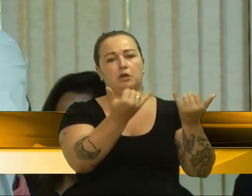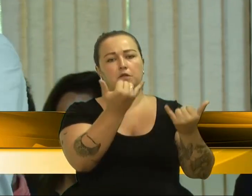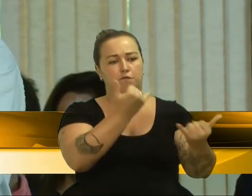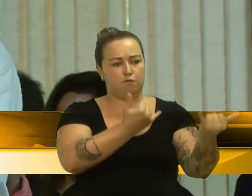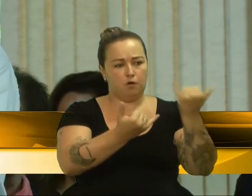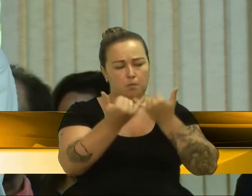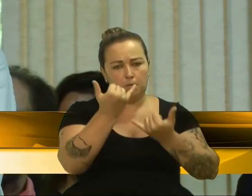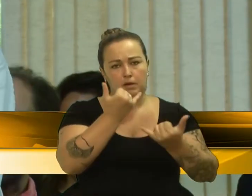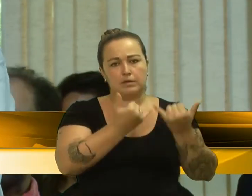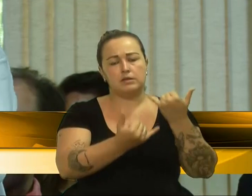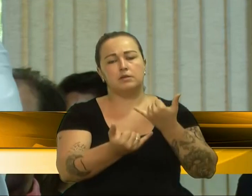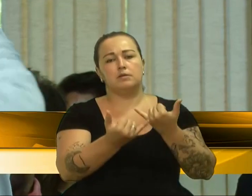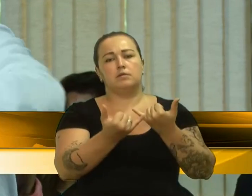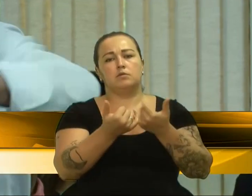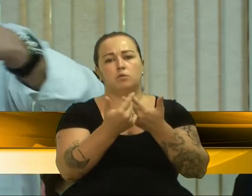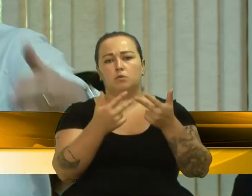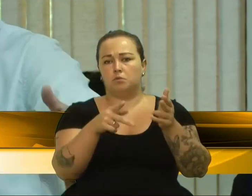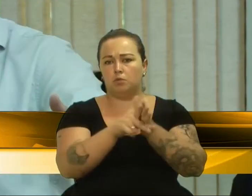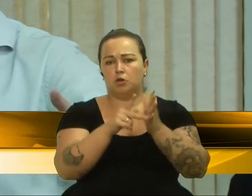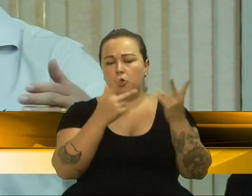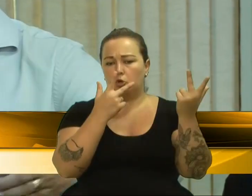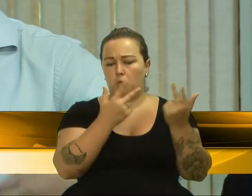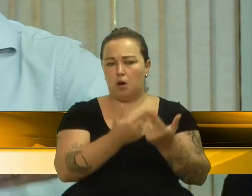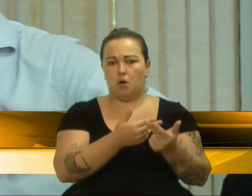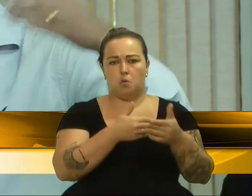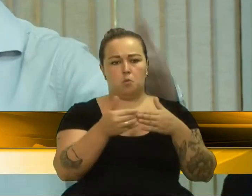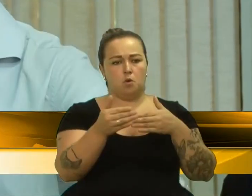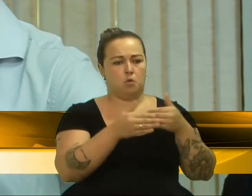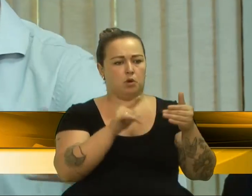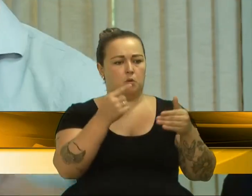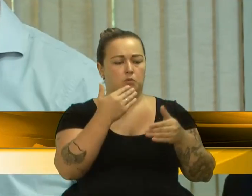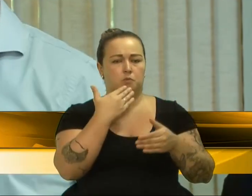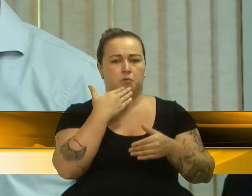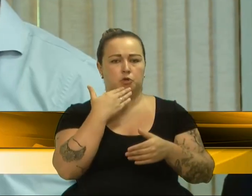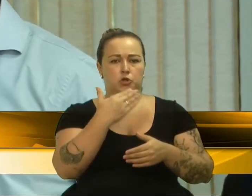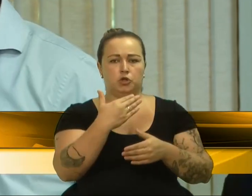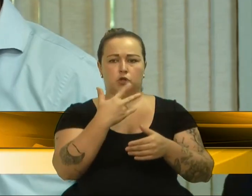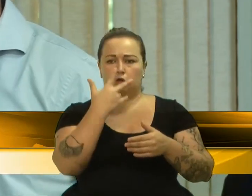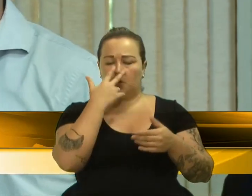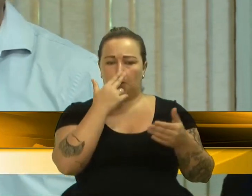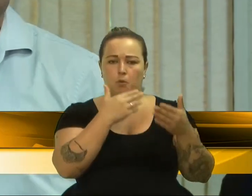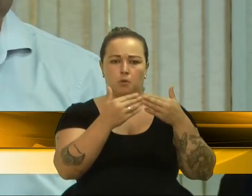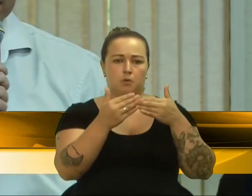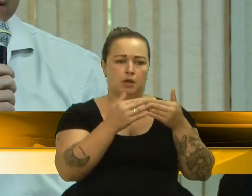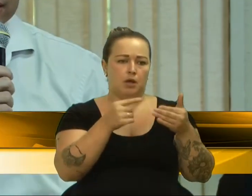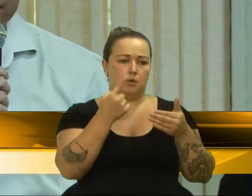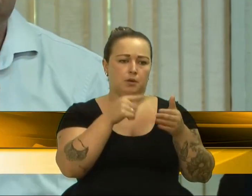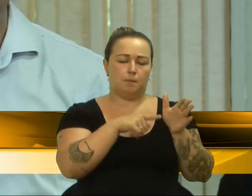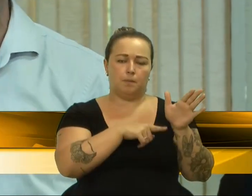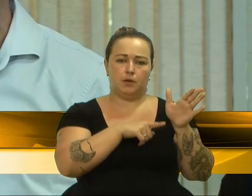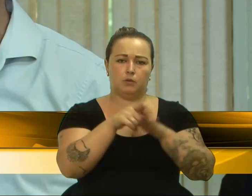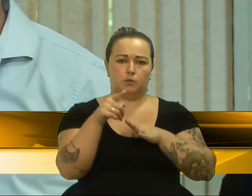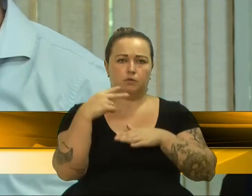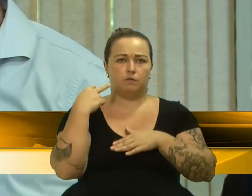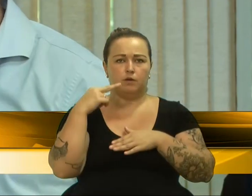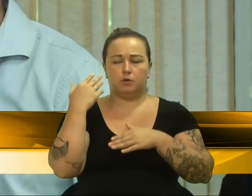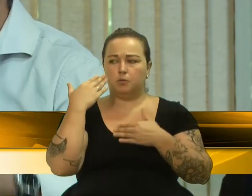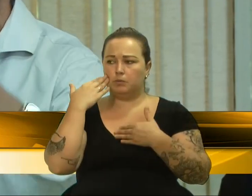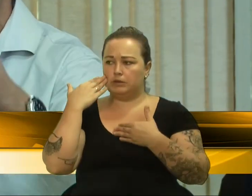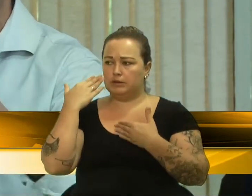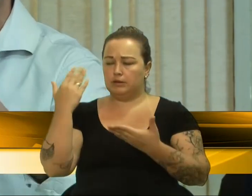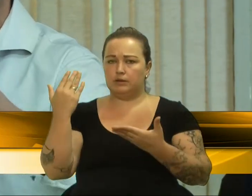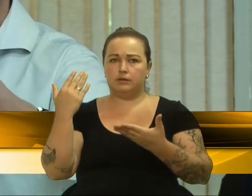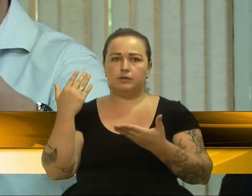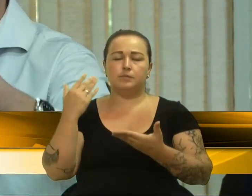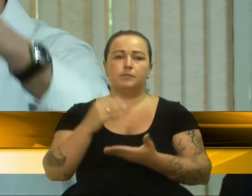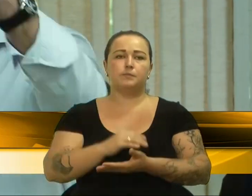de informações, como qualquer outro pedido, como qualquer outro questionamento de qual vereador que aqui esteja. Muito obrigado